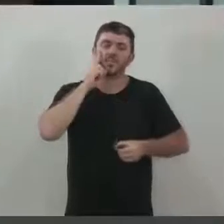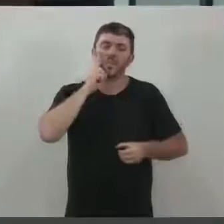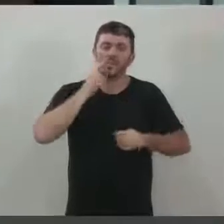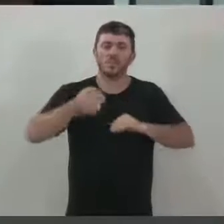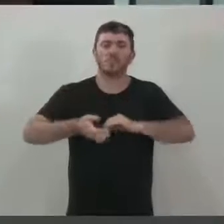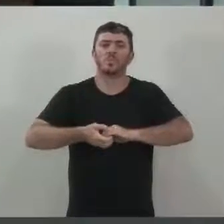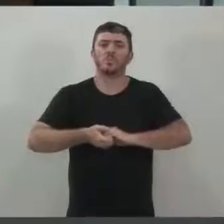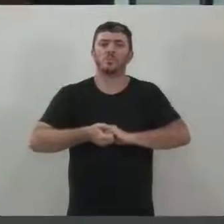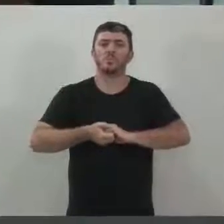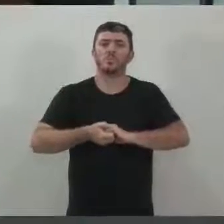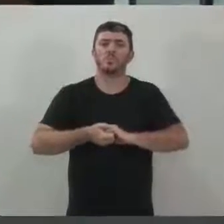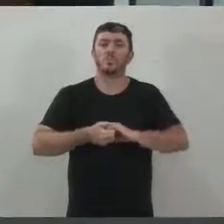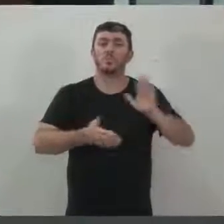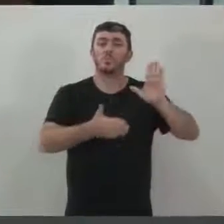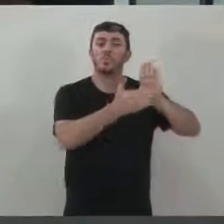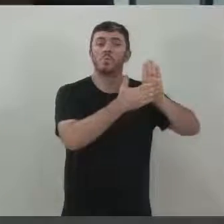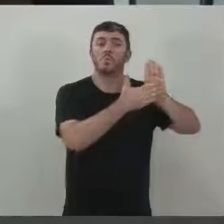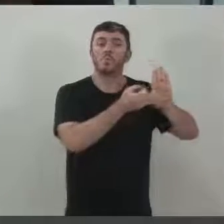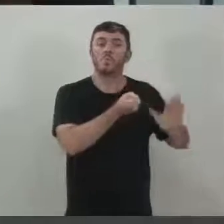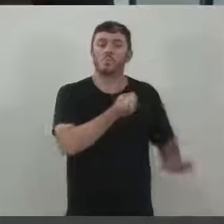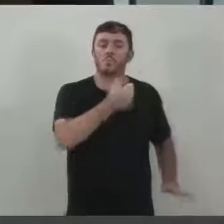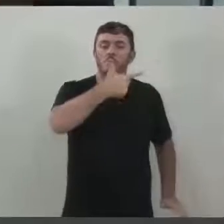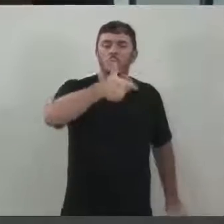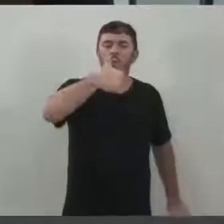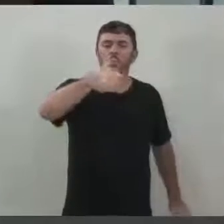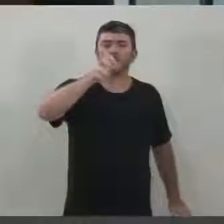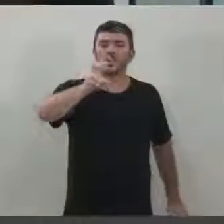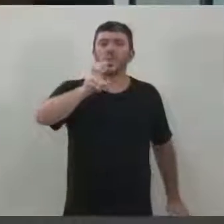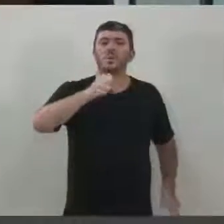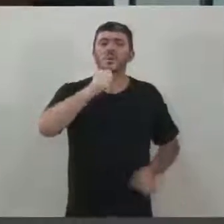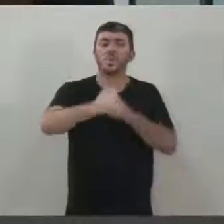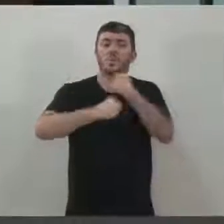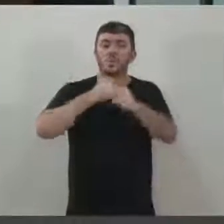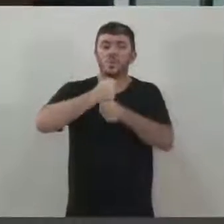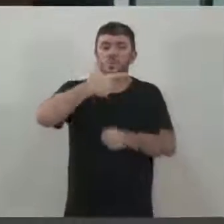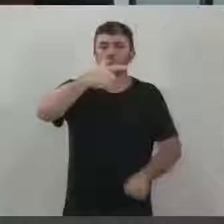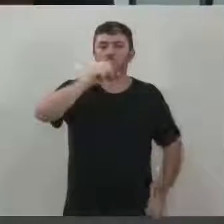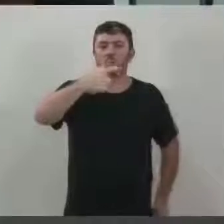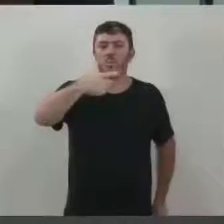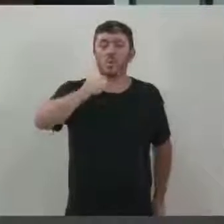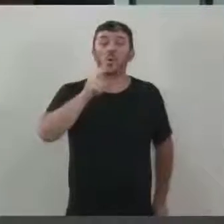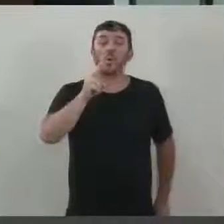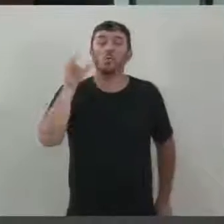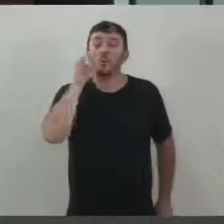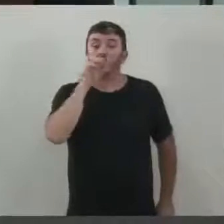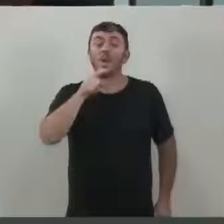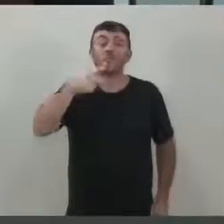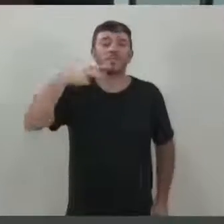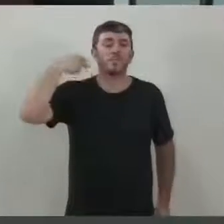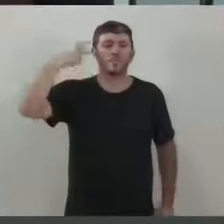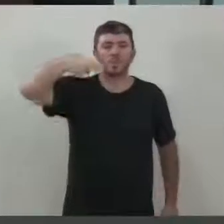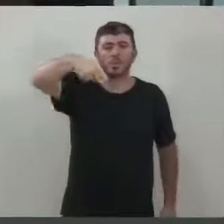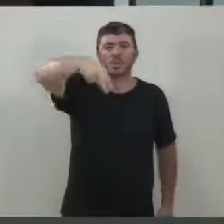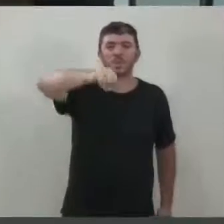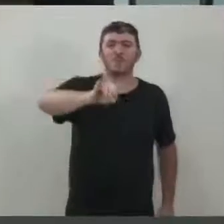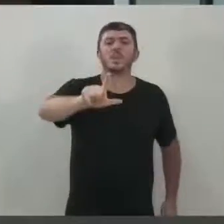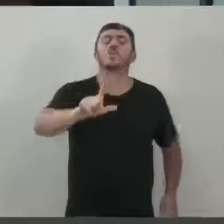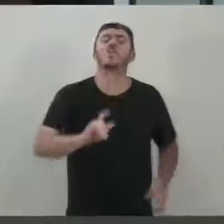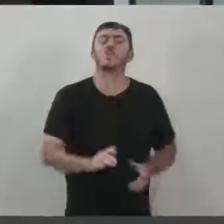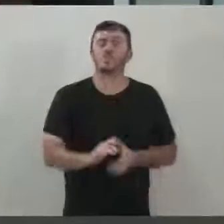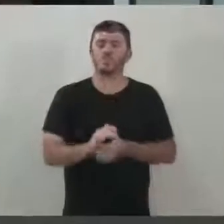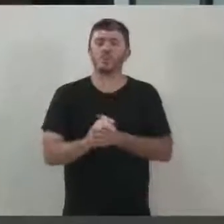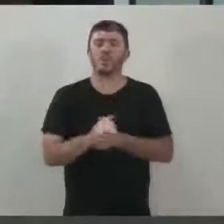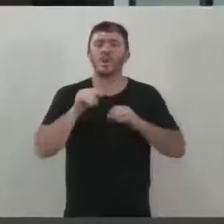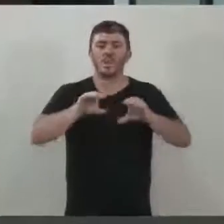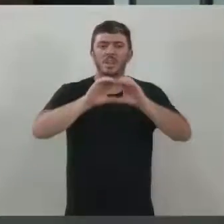Encaminhe-se. Moção número 215-2020, de urgência. Autoria, vereador Nil Ramos, subscrito pelos demais vereadores. A